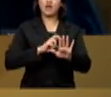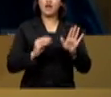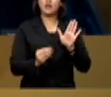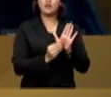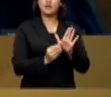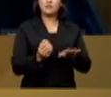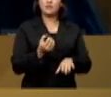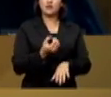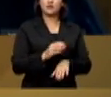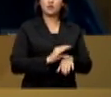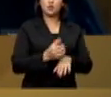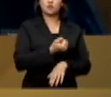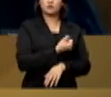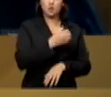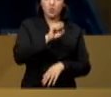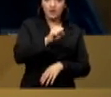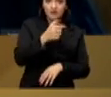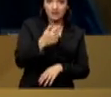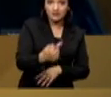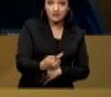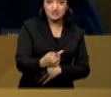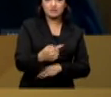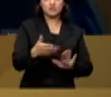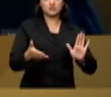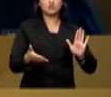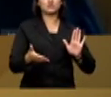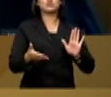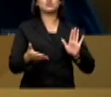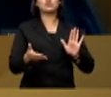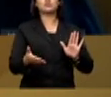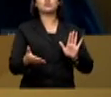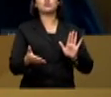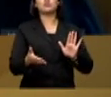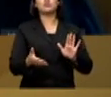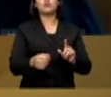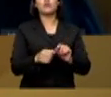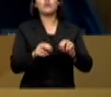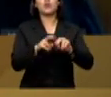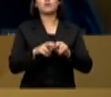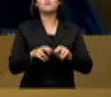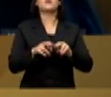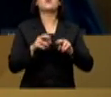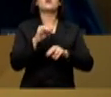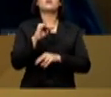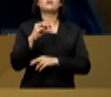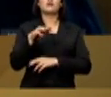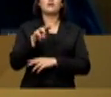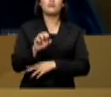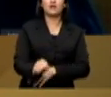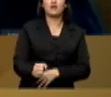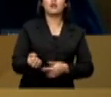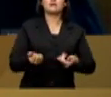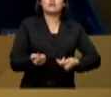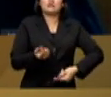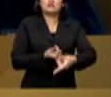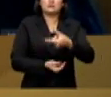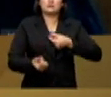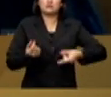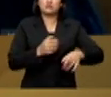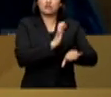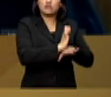número 87 de 2015 na sistemática do recolhimento do ICMS em operações